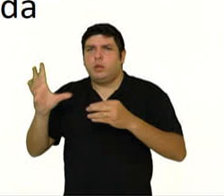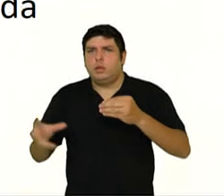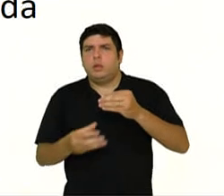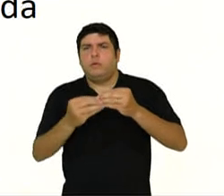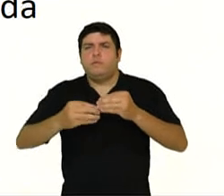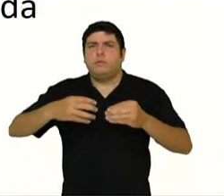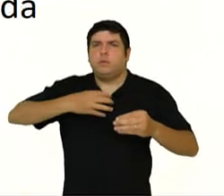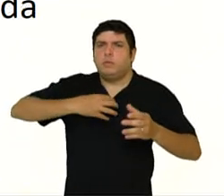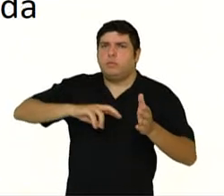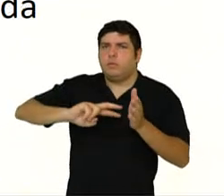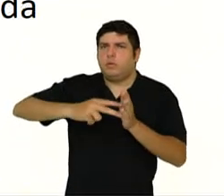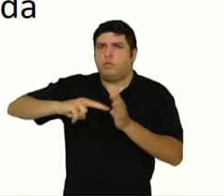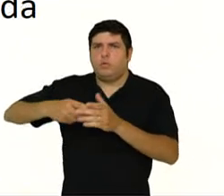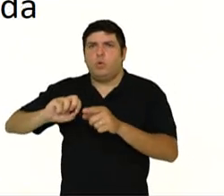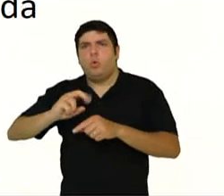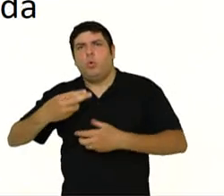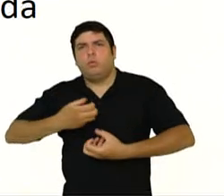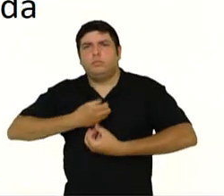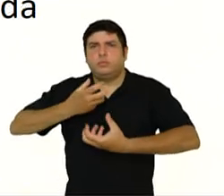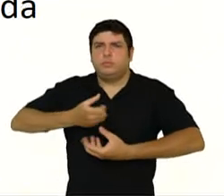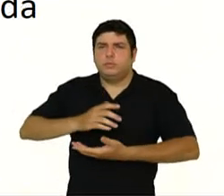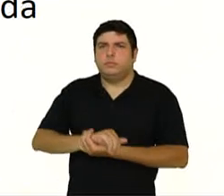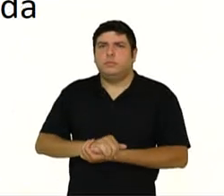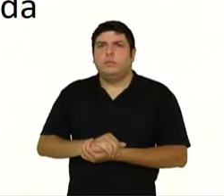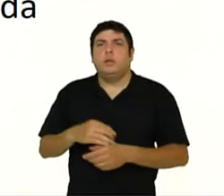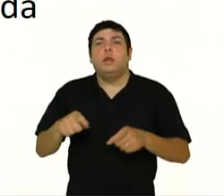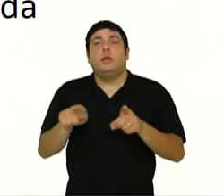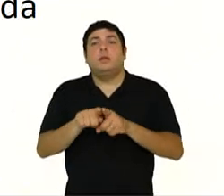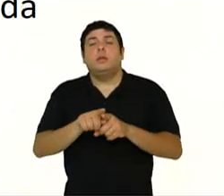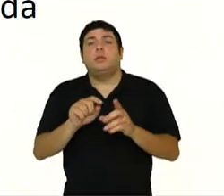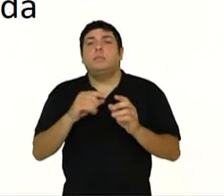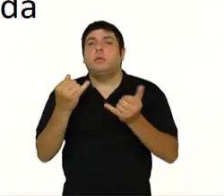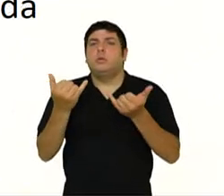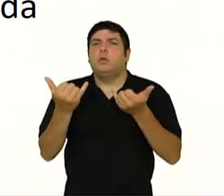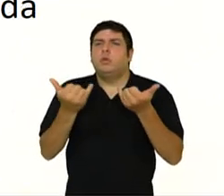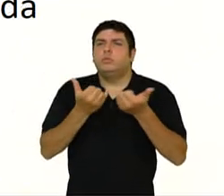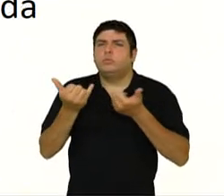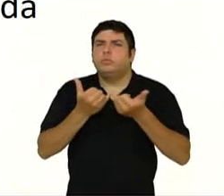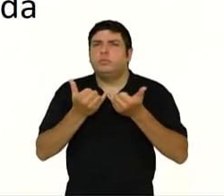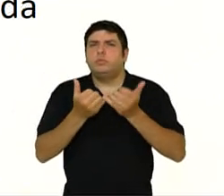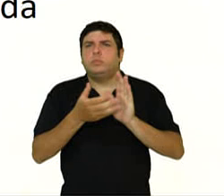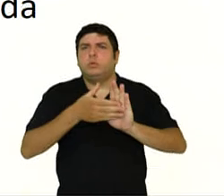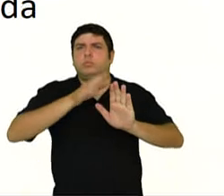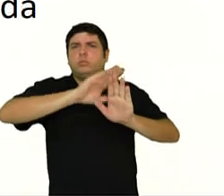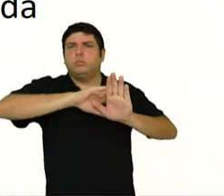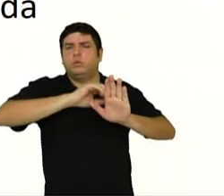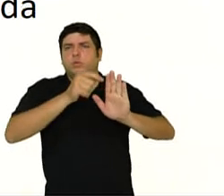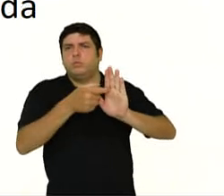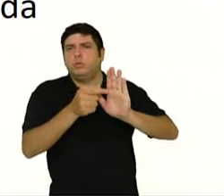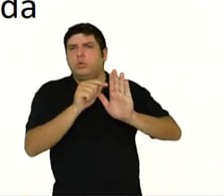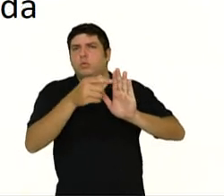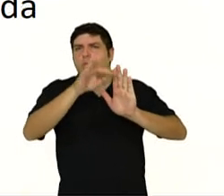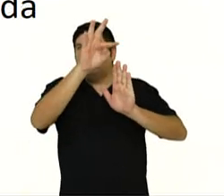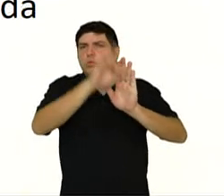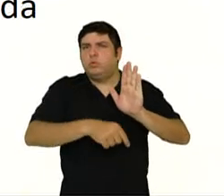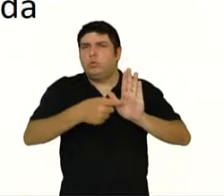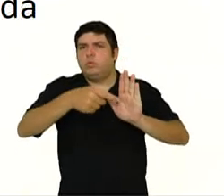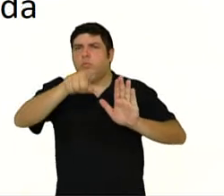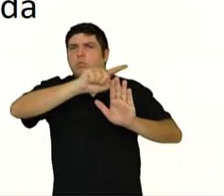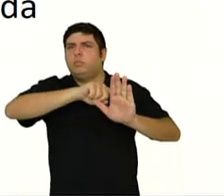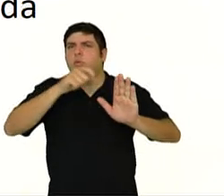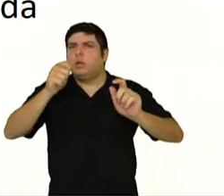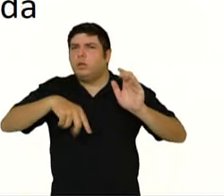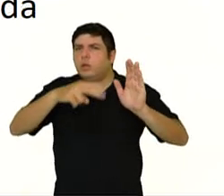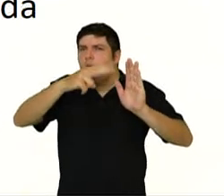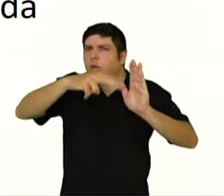específicas ou expressões, né? Inferimos uma informação implícita em um texto, alguma coisa que estava escondidinho, mas que a gente conseguiu